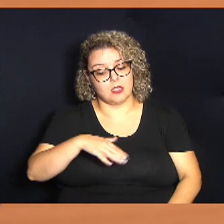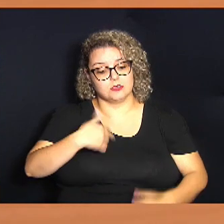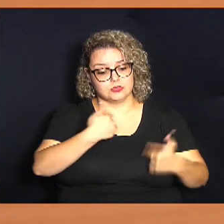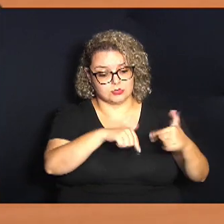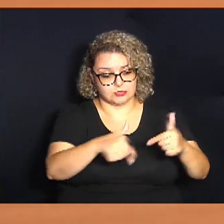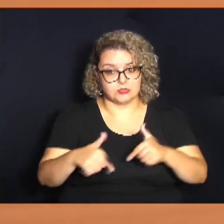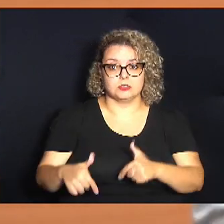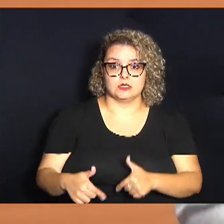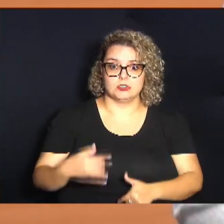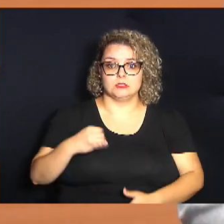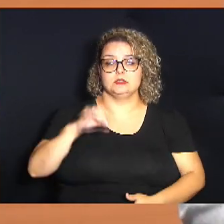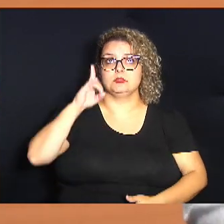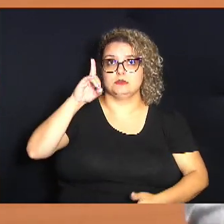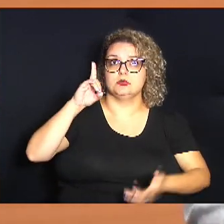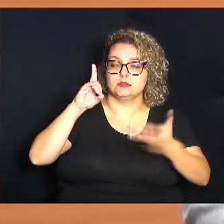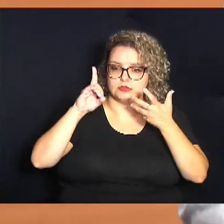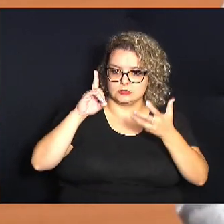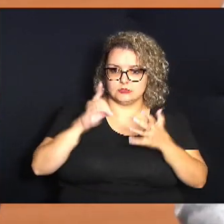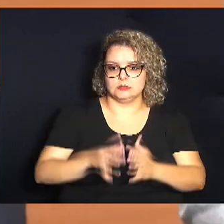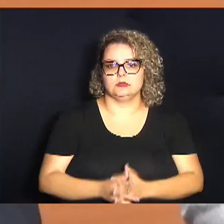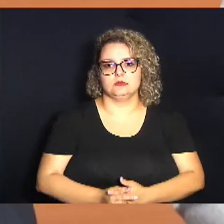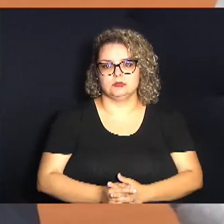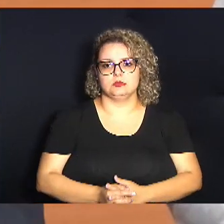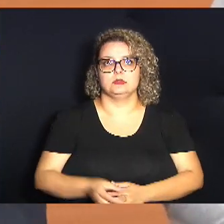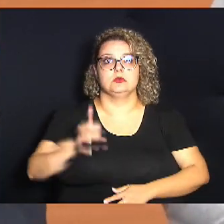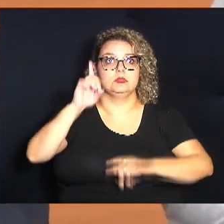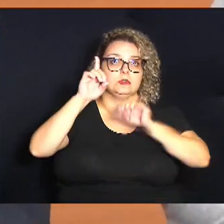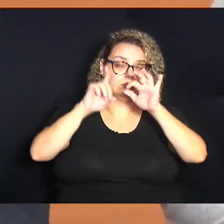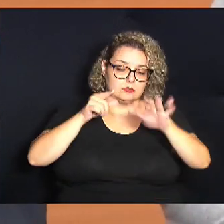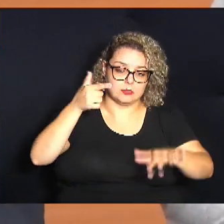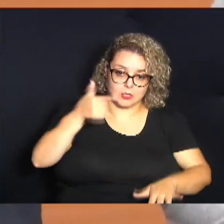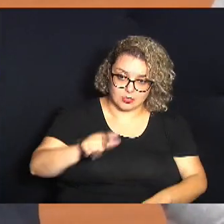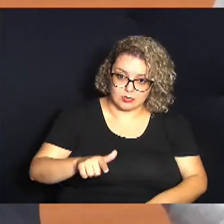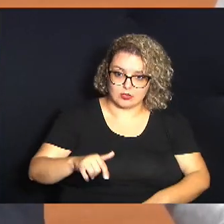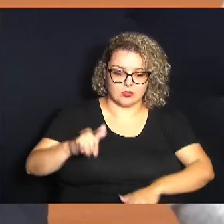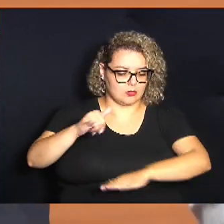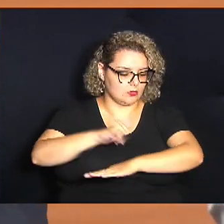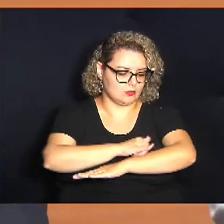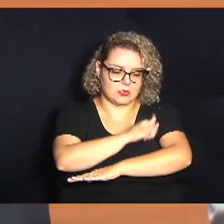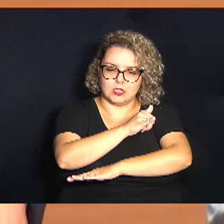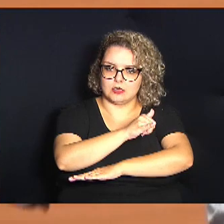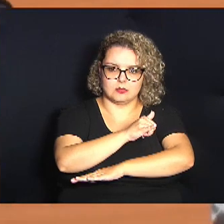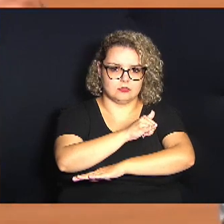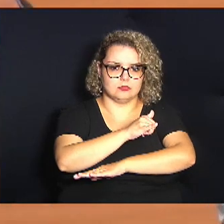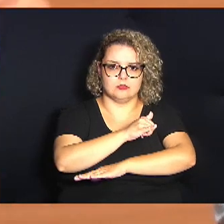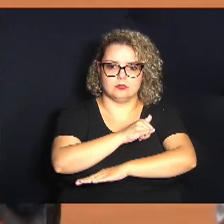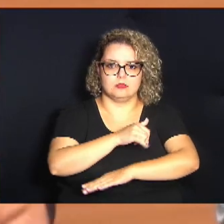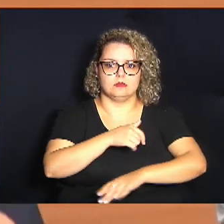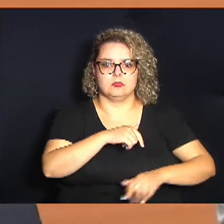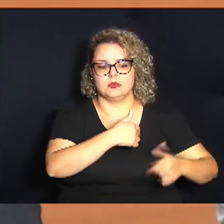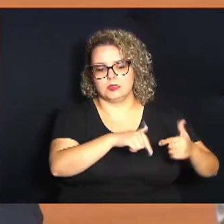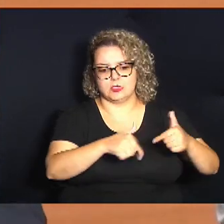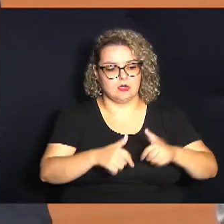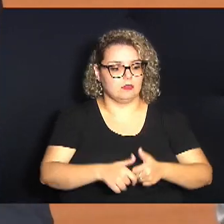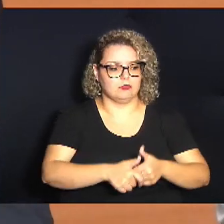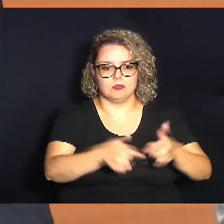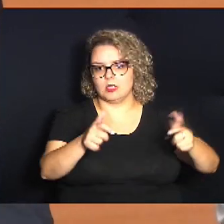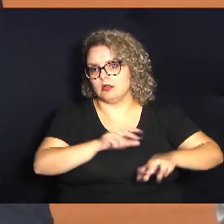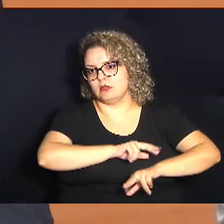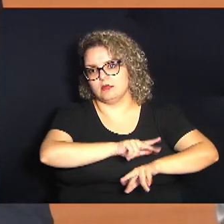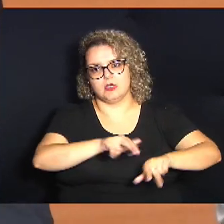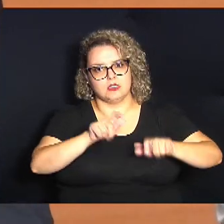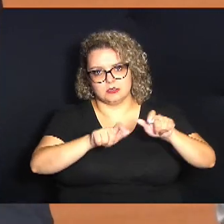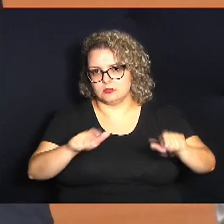se Deus quiser, e Deus abençoe que continue, o aeroporto é para empregar mais milhares e milhares de